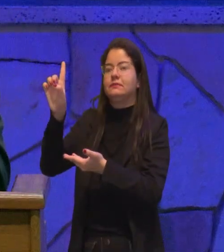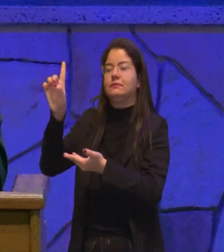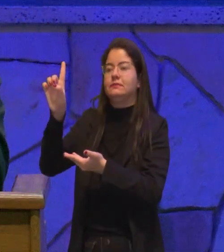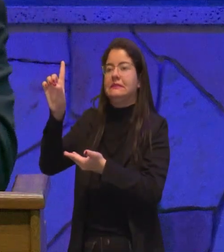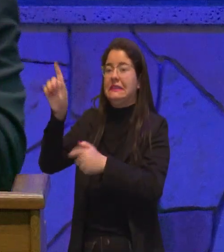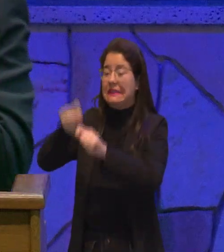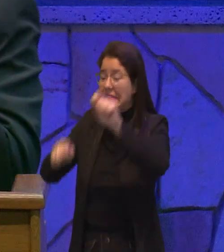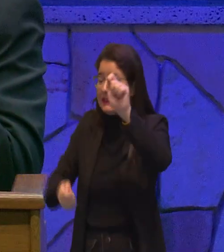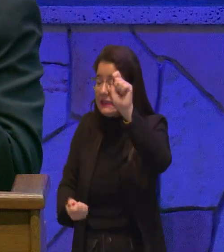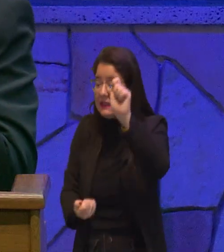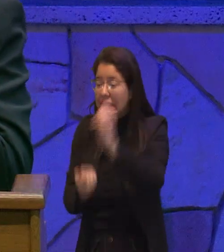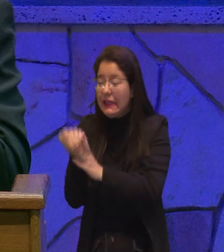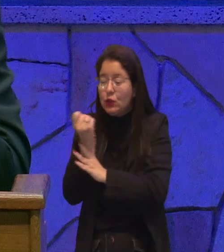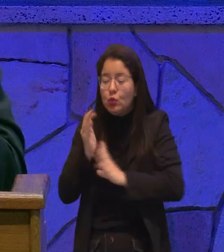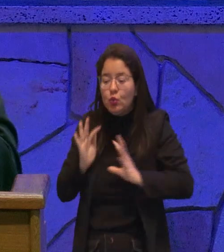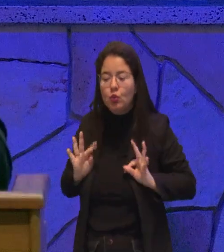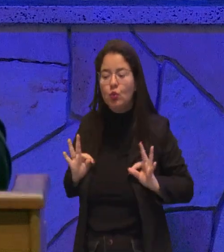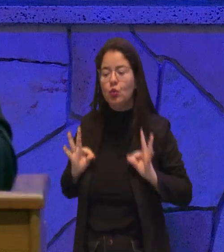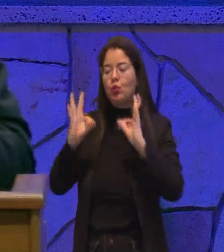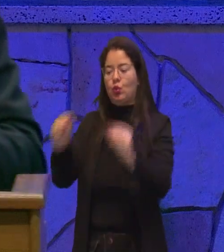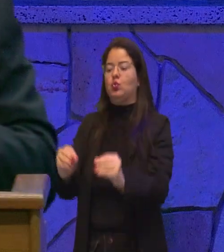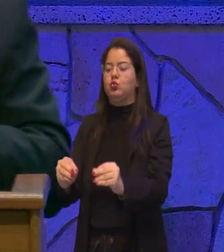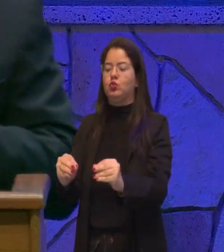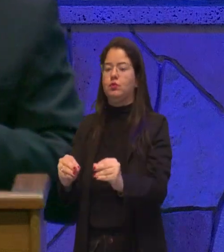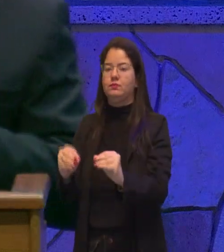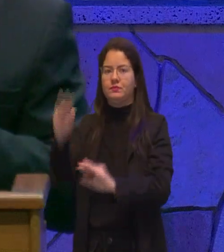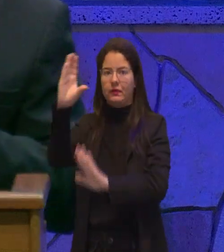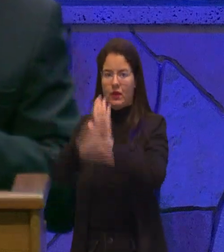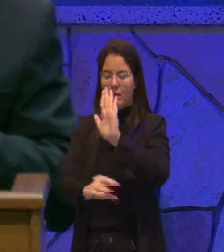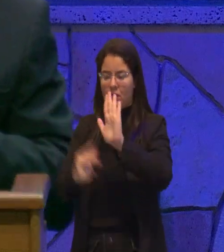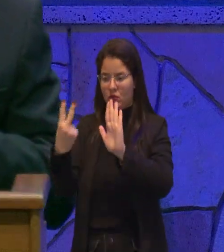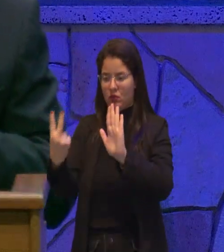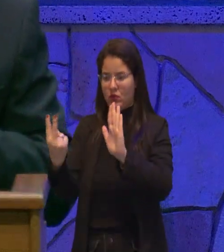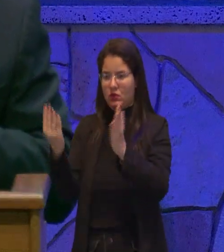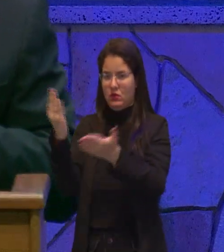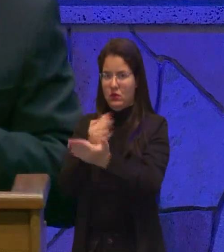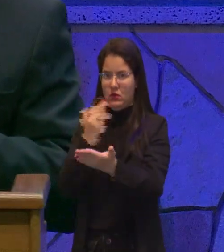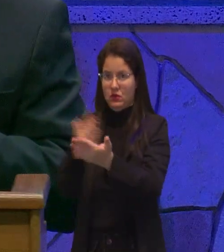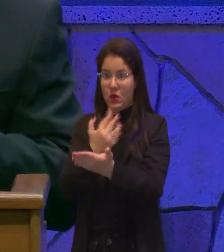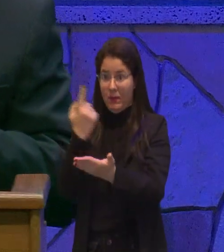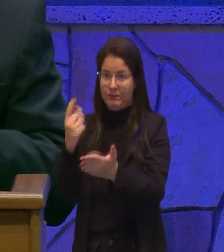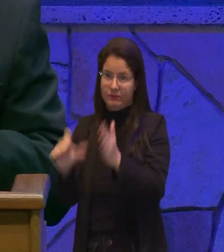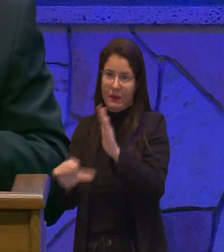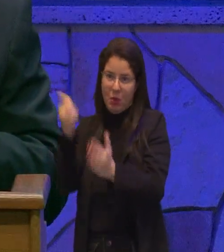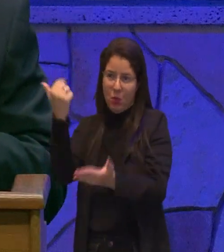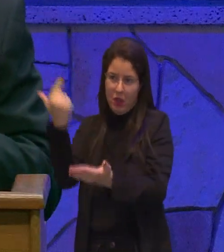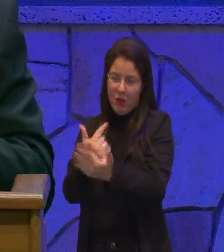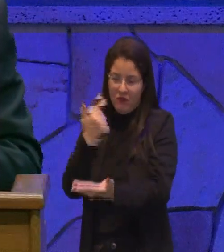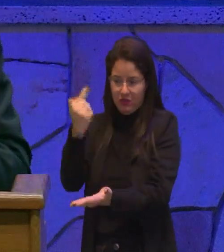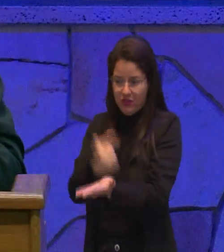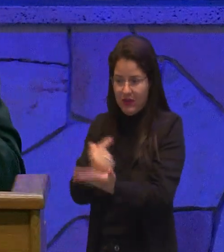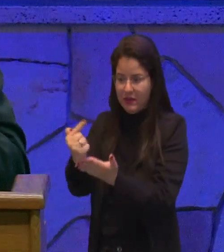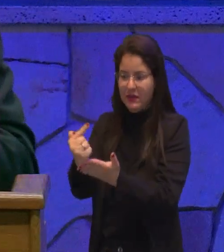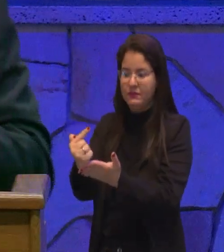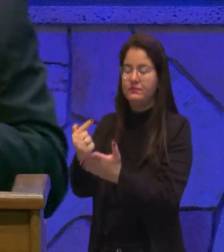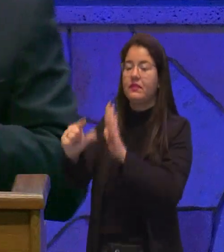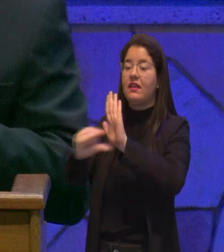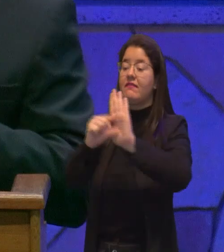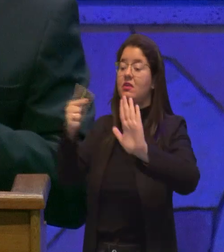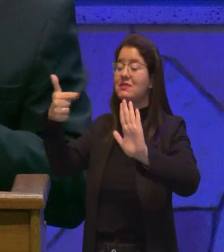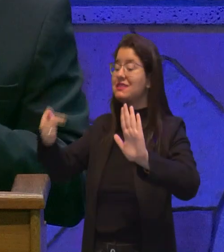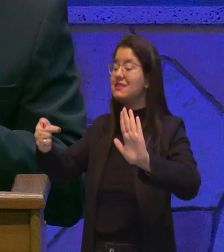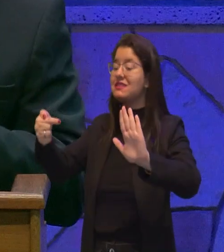cria todas as coisas. O capítulo 2 do livro de Gênesis, o primeiro livro da Bíblia, no verso de número 7, diz